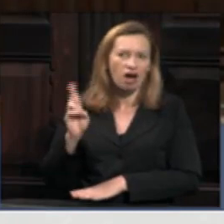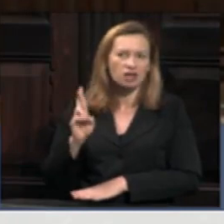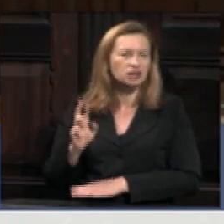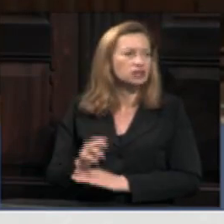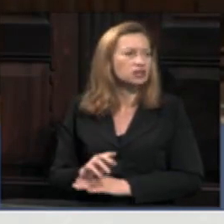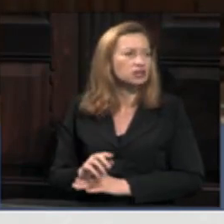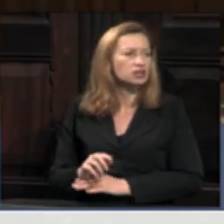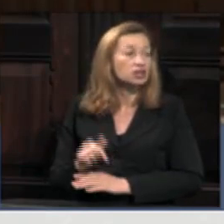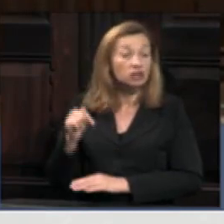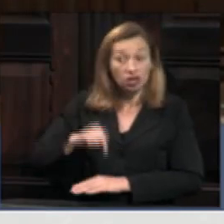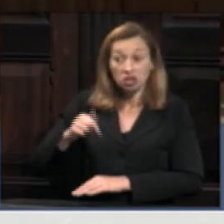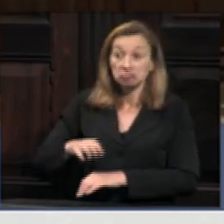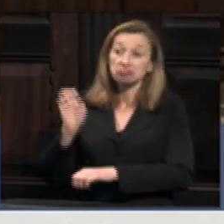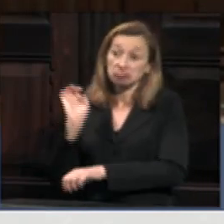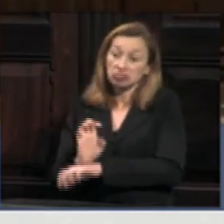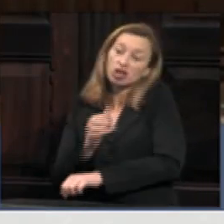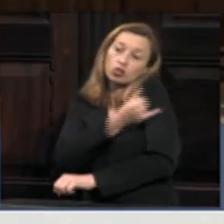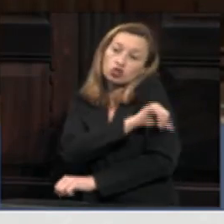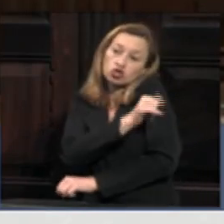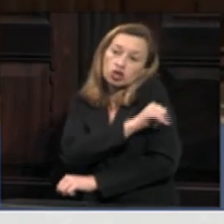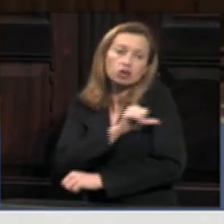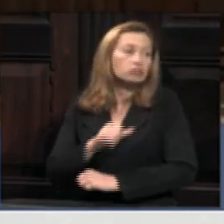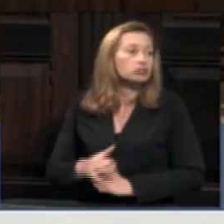E aqui no estado do Rio de Janeiro,